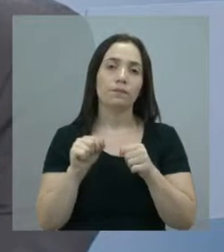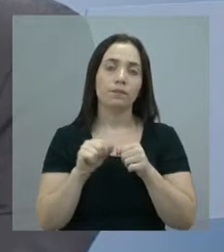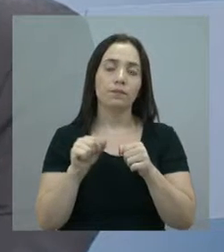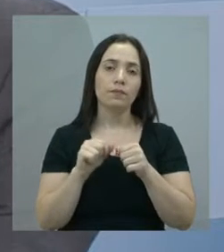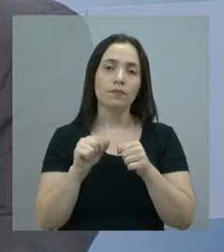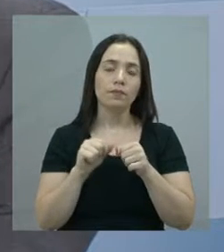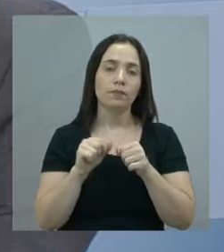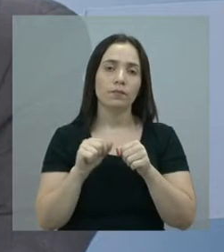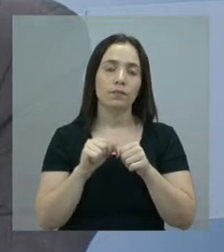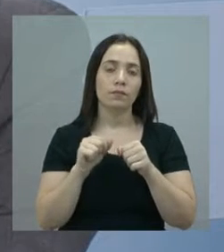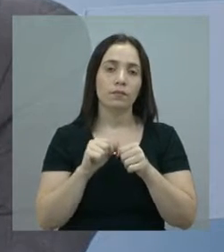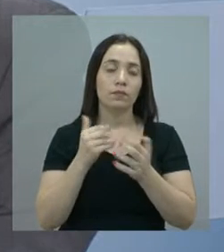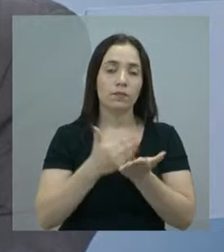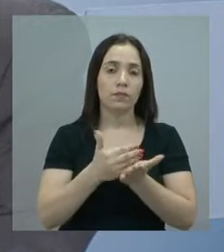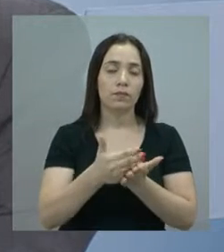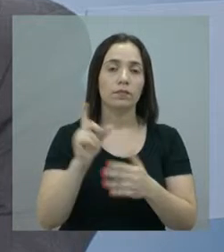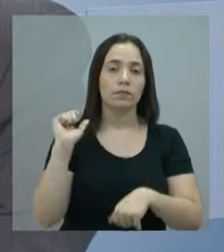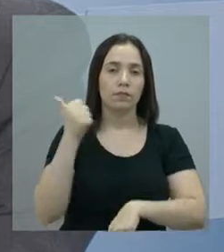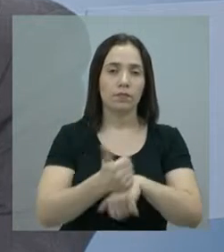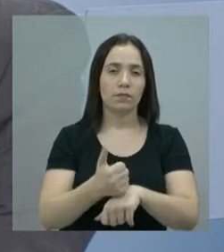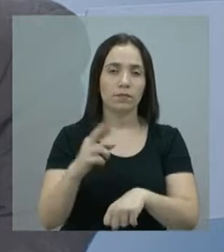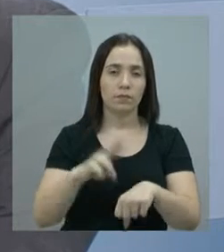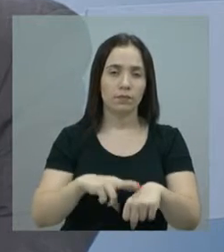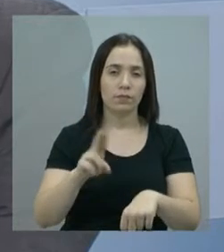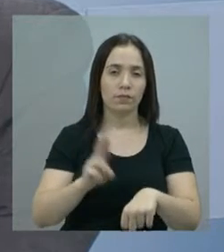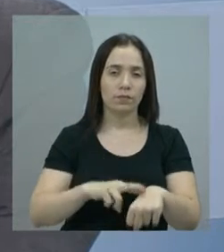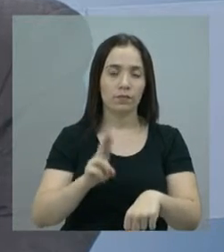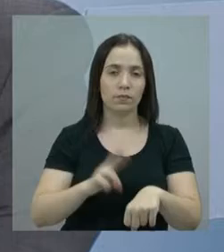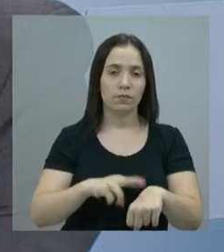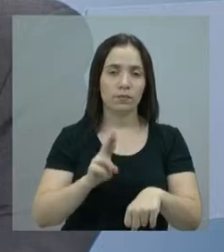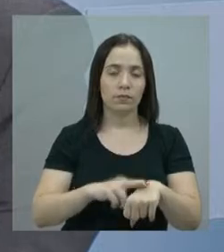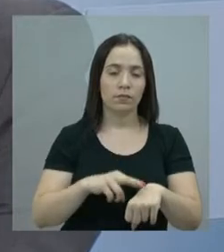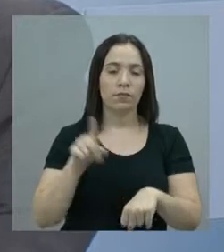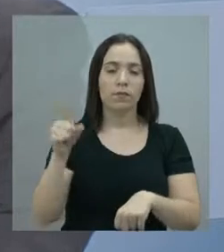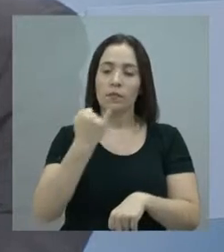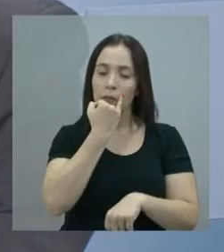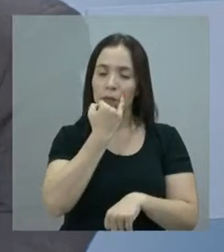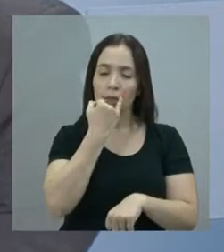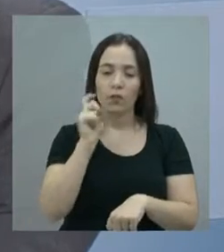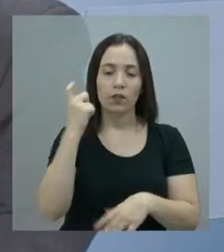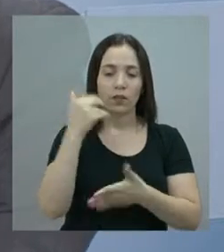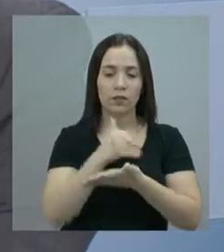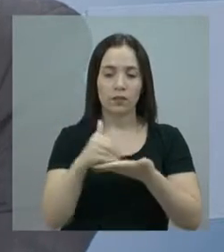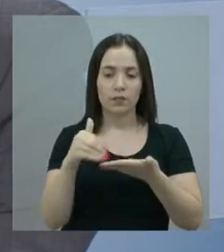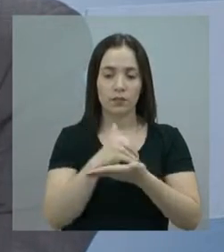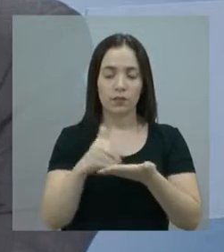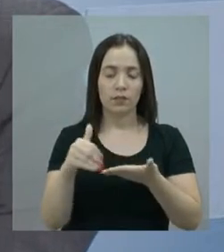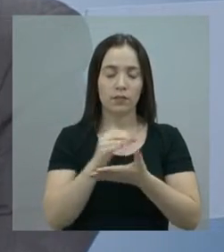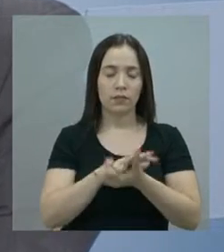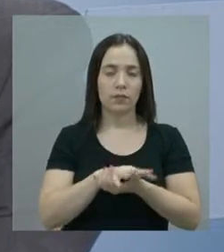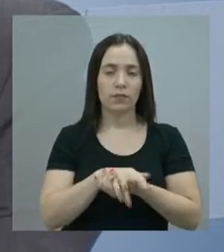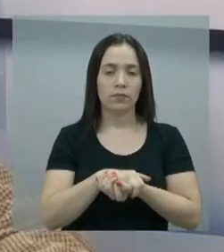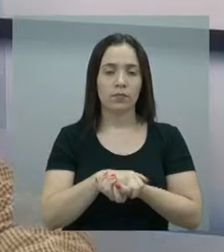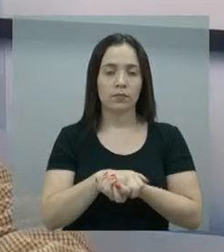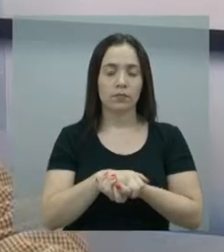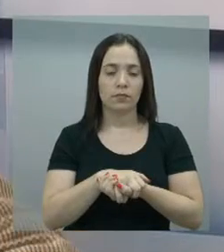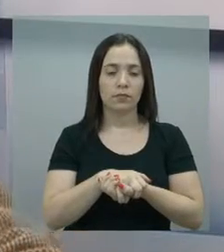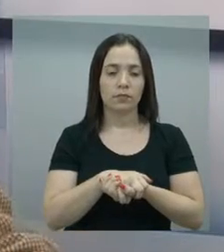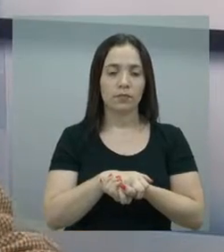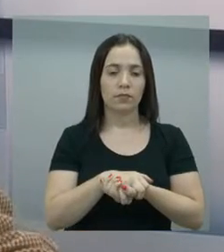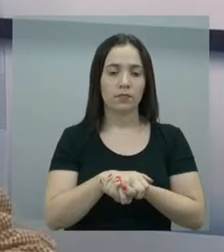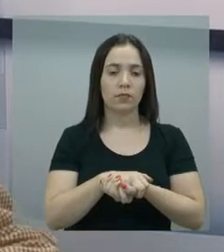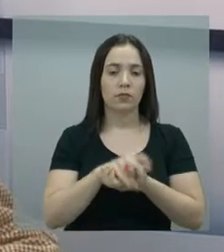do primeiro ano da gestão do prefeito Roberto Cláudio. Que era o Ivo, né? Que era o Ivo. A questão da